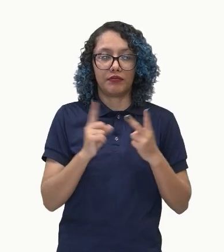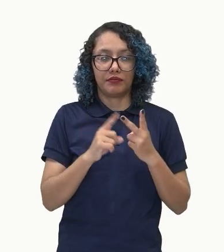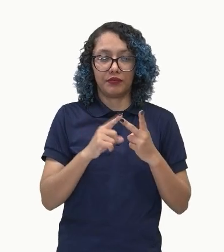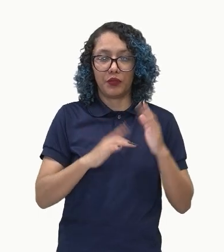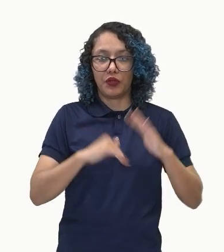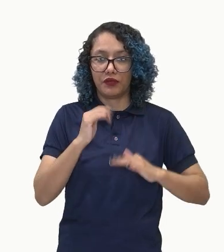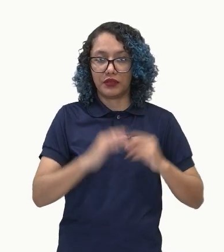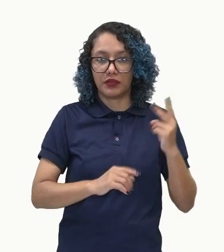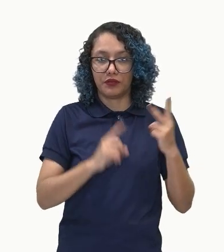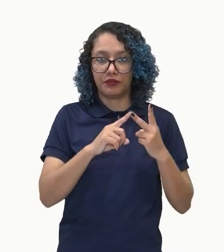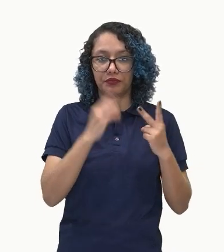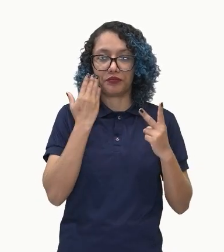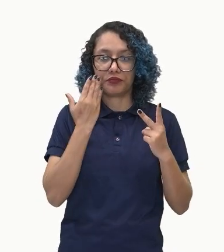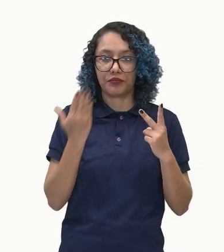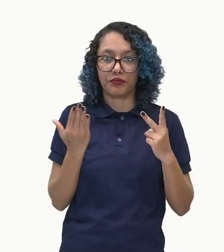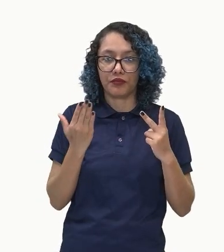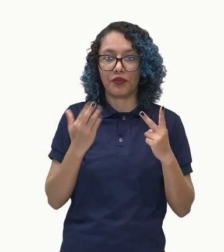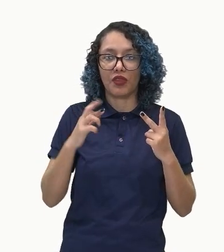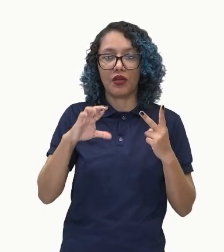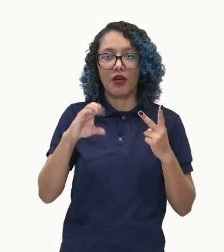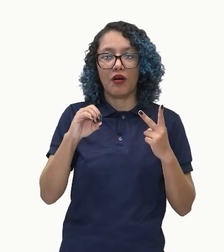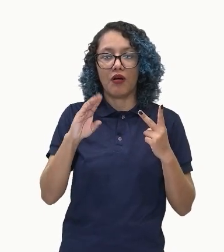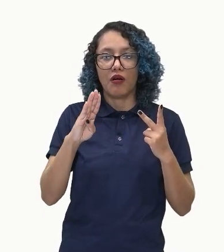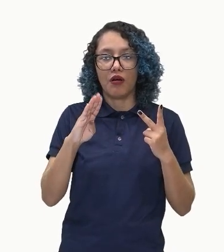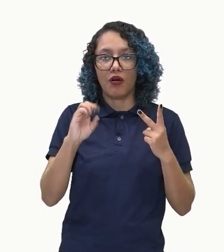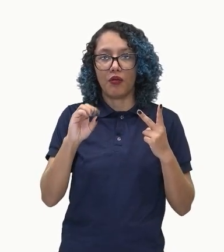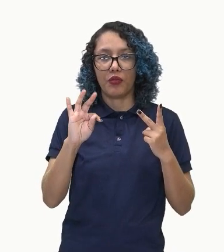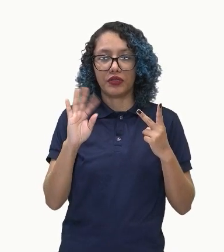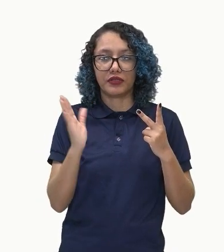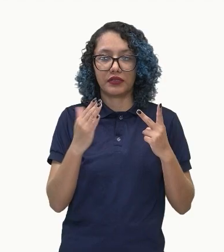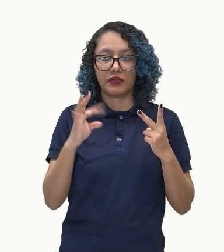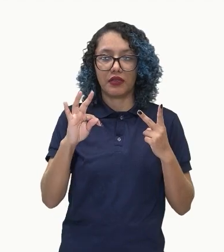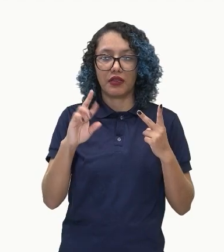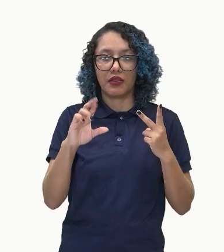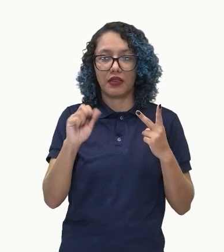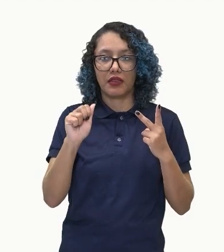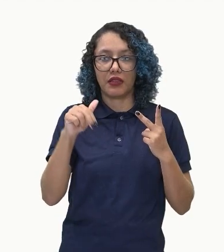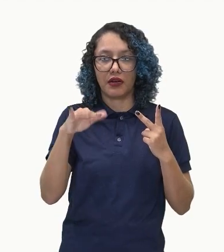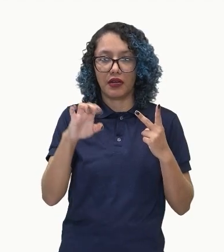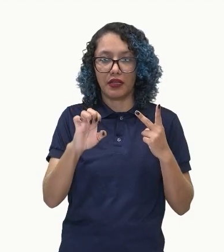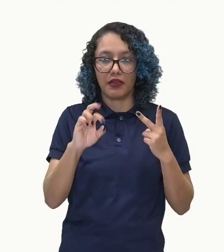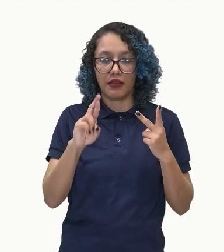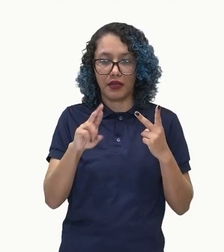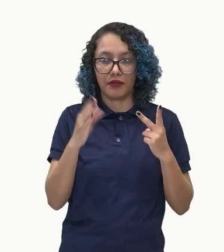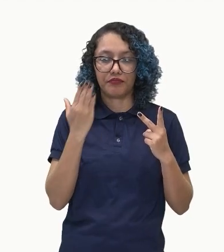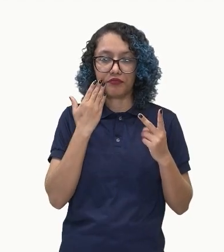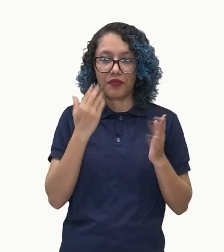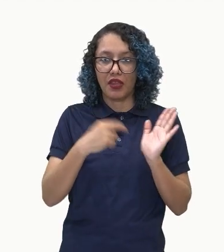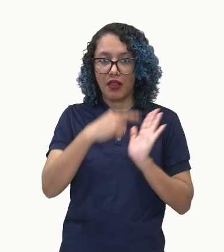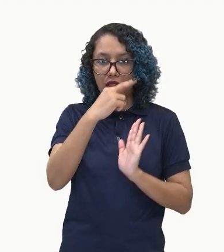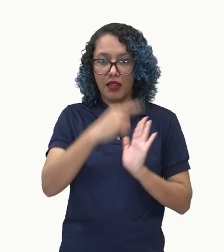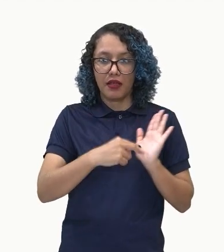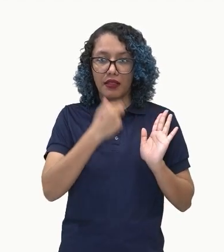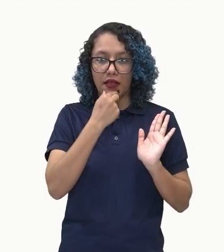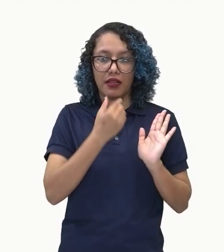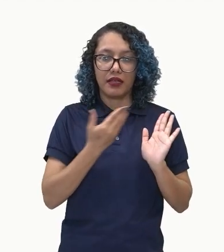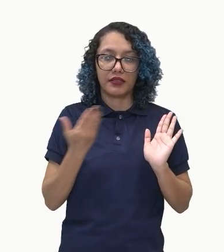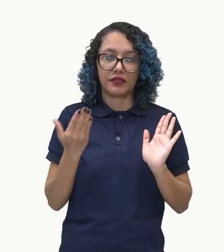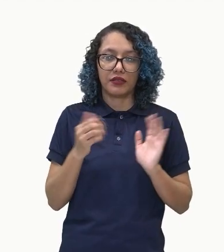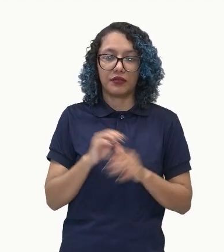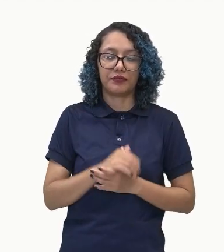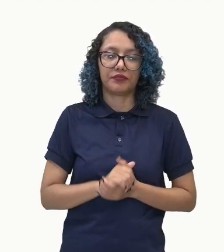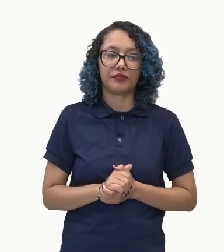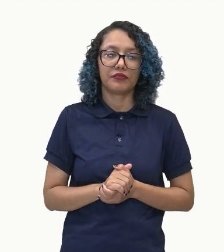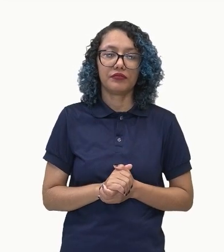trainer, treinador de robôs. Então, robots are smart. Os robôs são, claro que a gente aqui está falando de futuro,